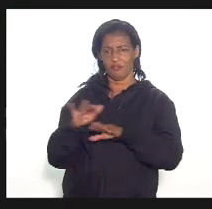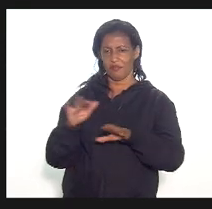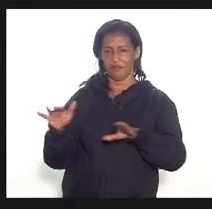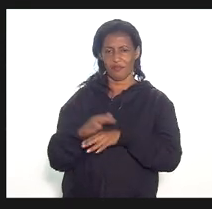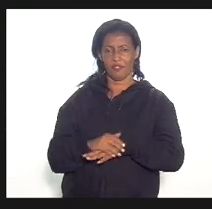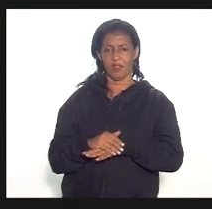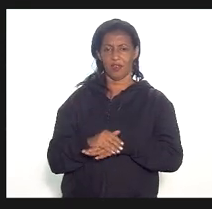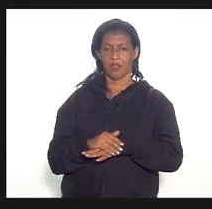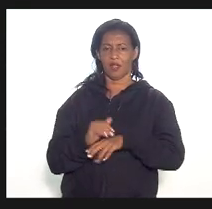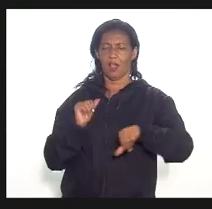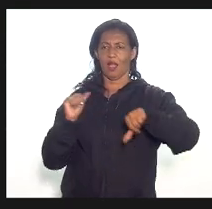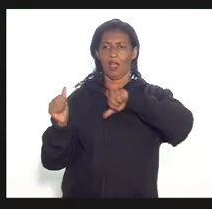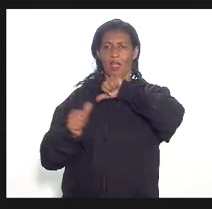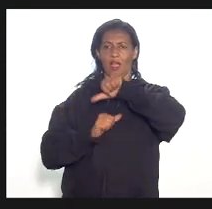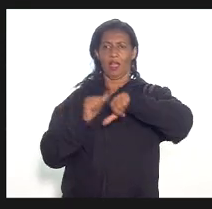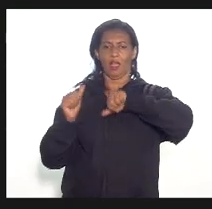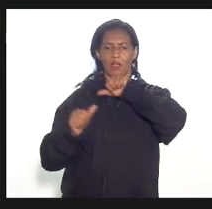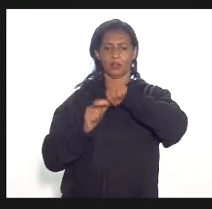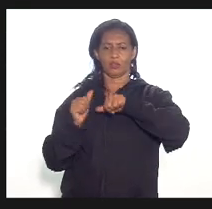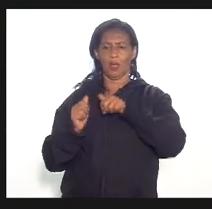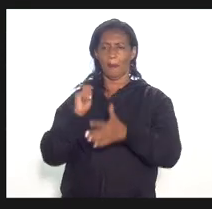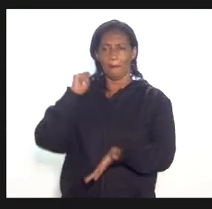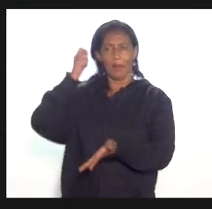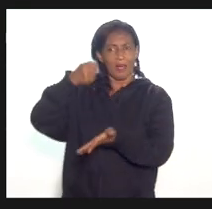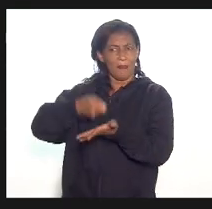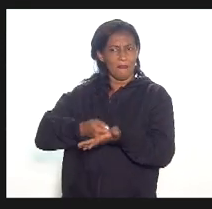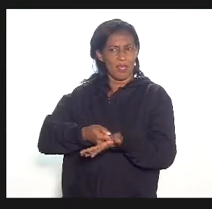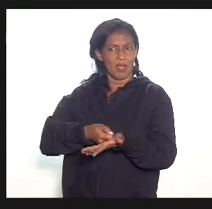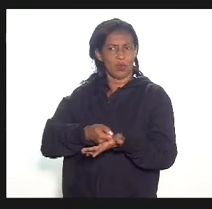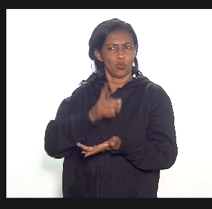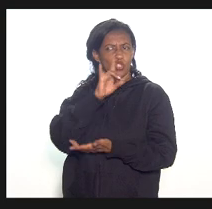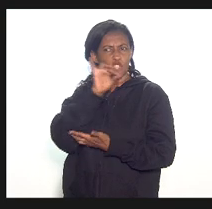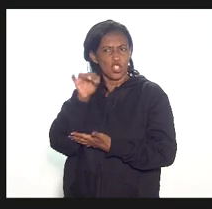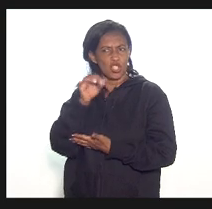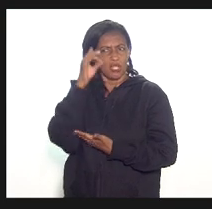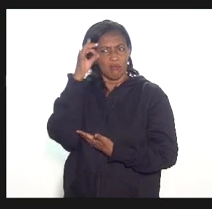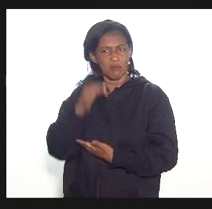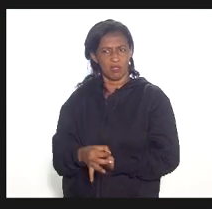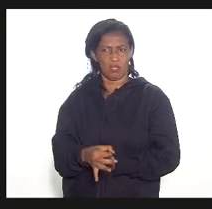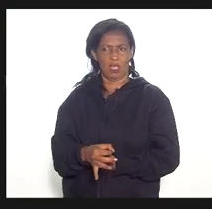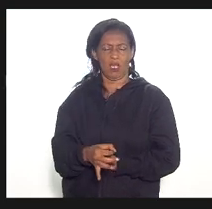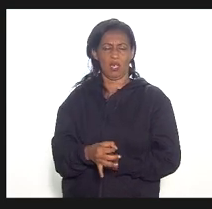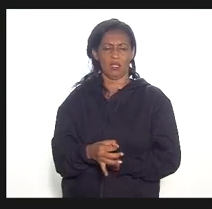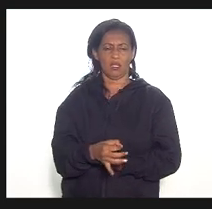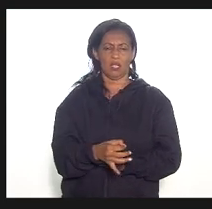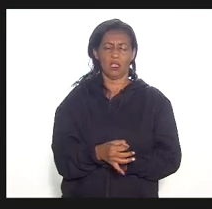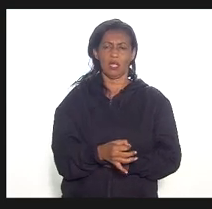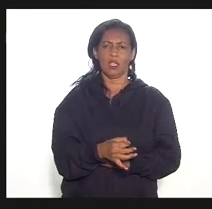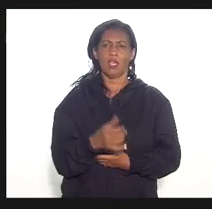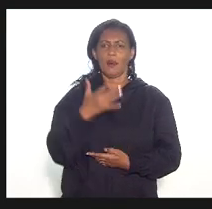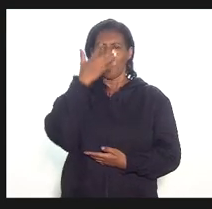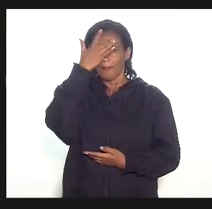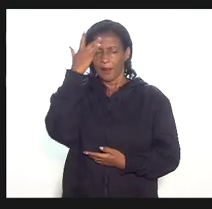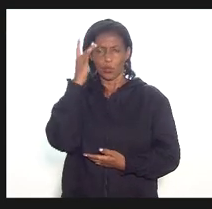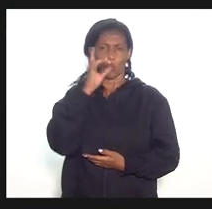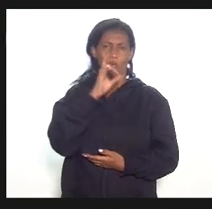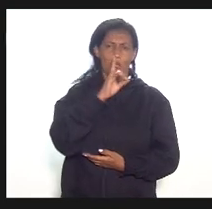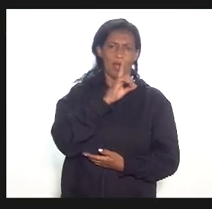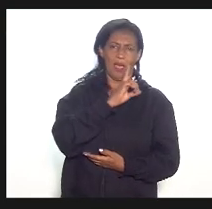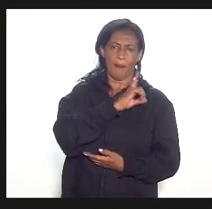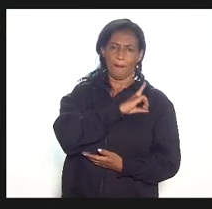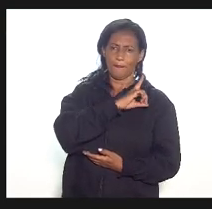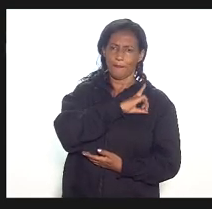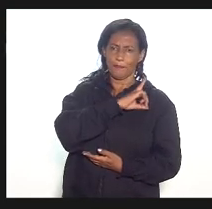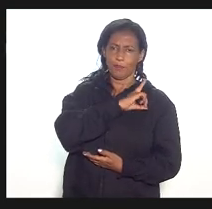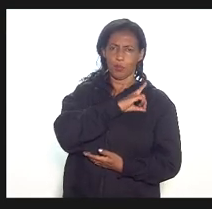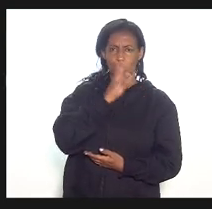atualização do RAS CBmerge pagamento em dia direito aos praças pilotos exercerem a função tanto na polícia militar quanto